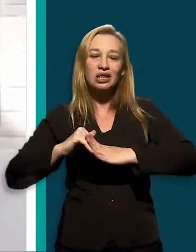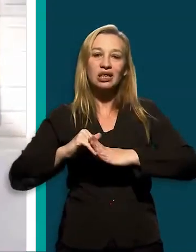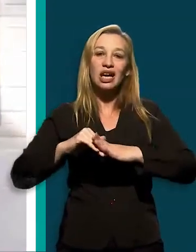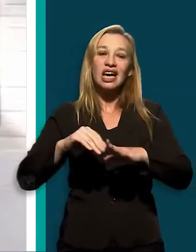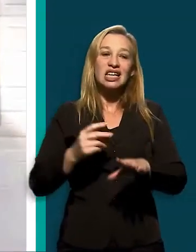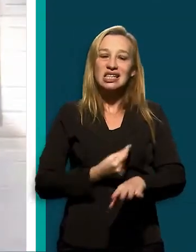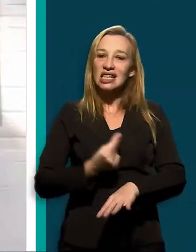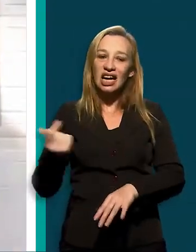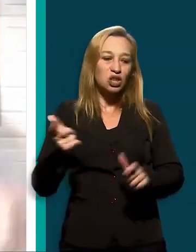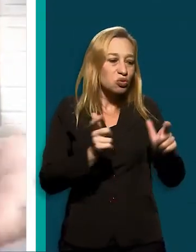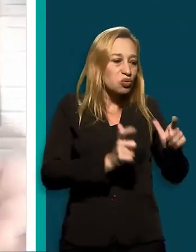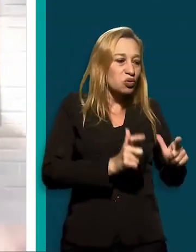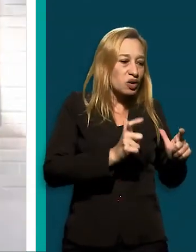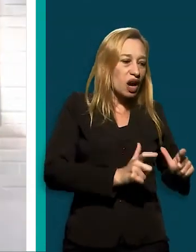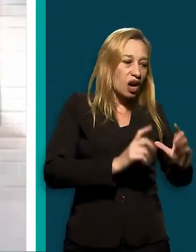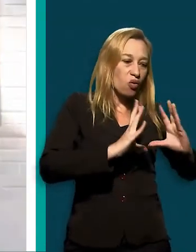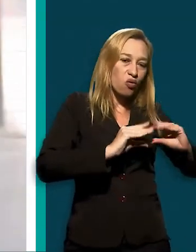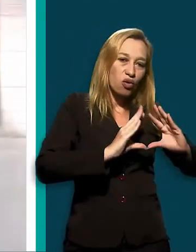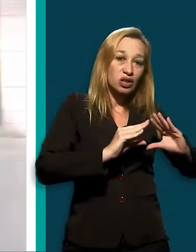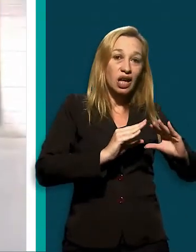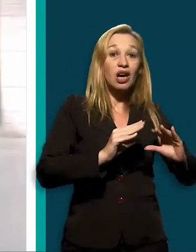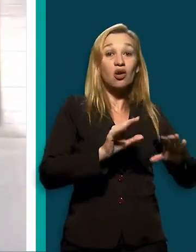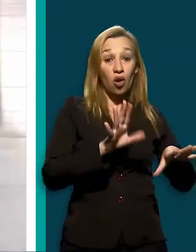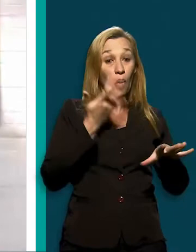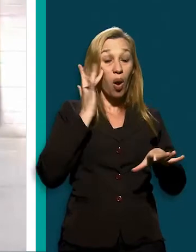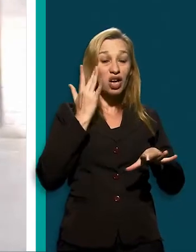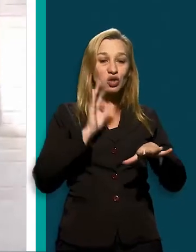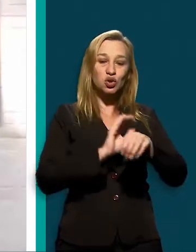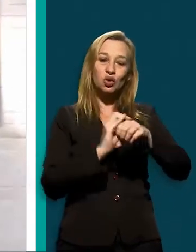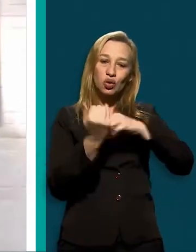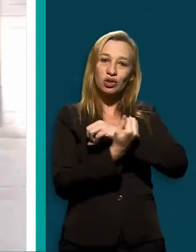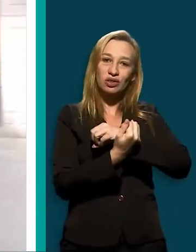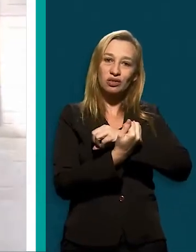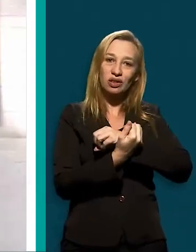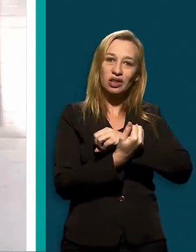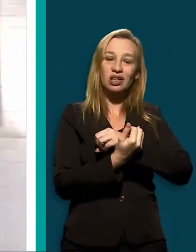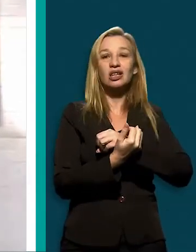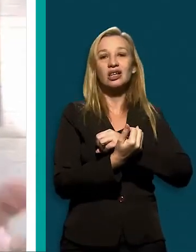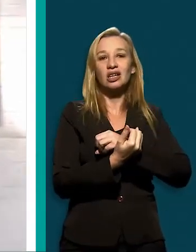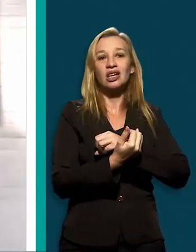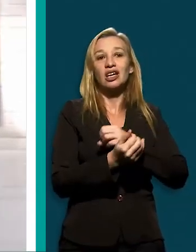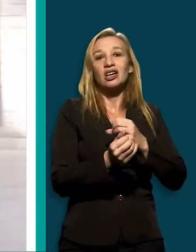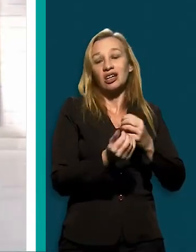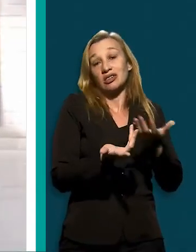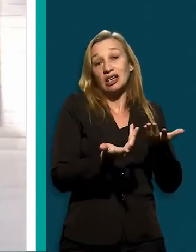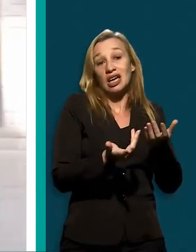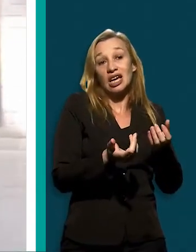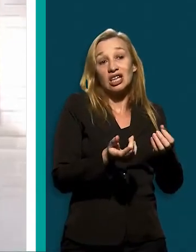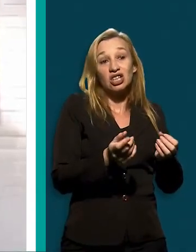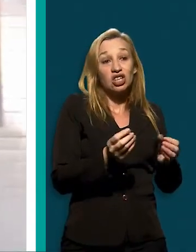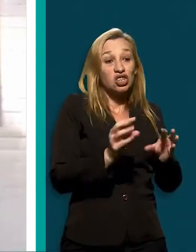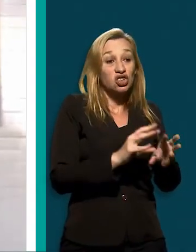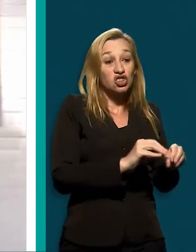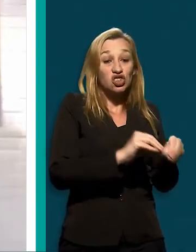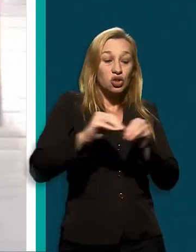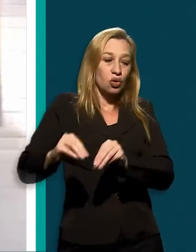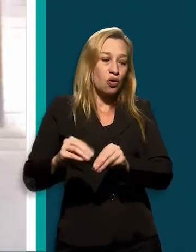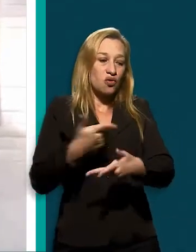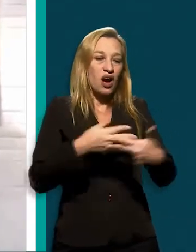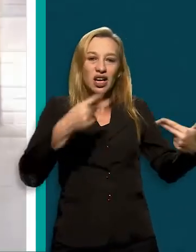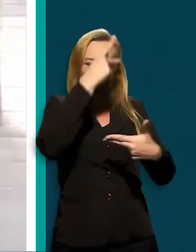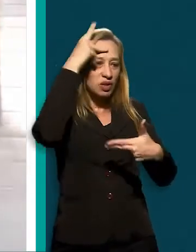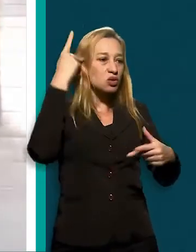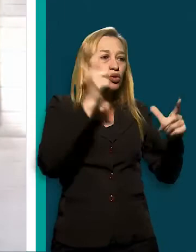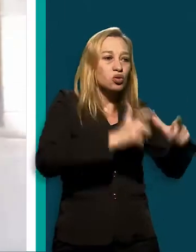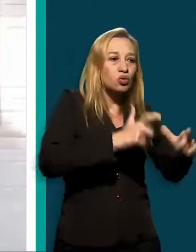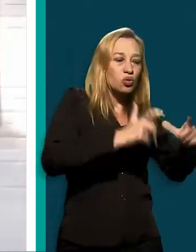do lugar confortável, né? Eu acho que esse vírus fez isso, acho que ele tirou muita gente de um lugar confortável